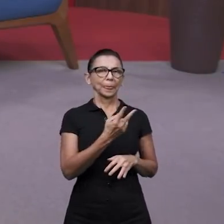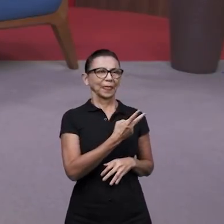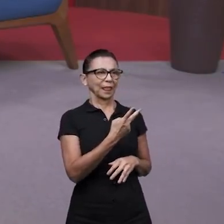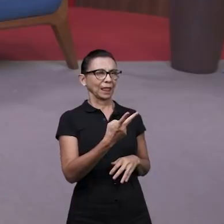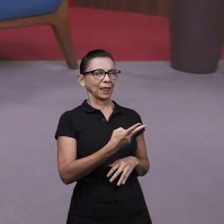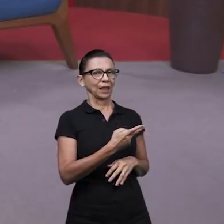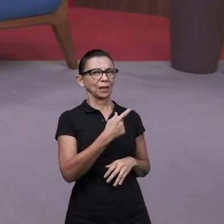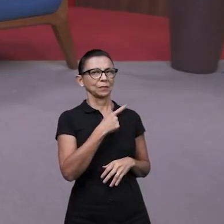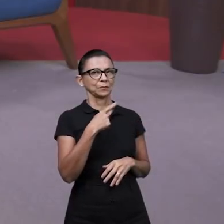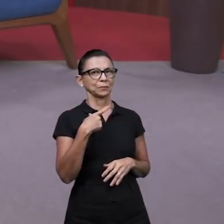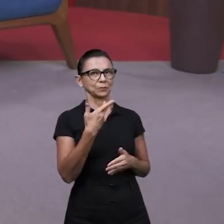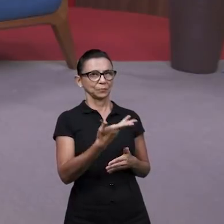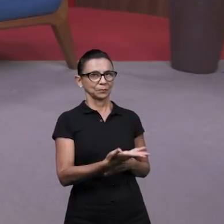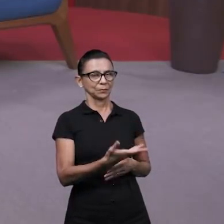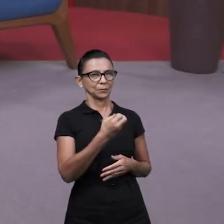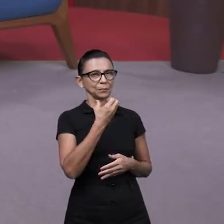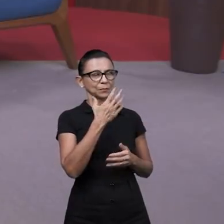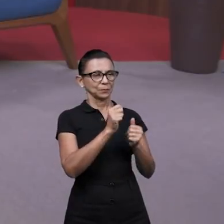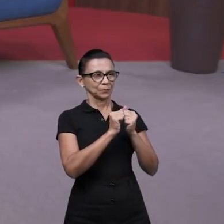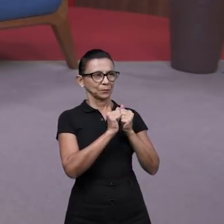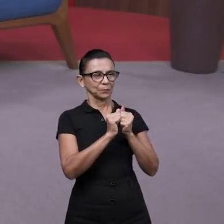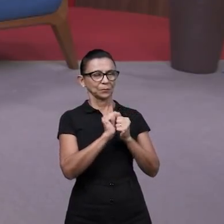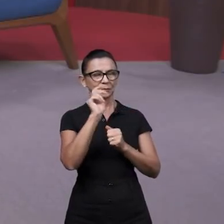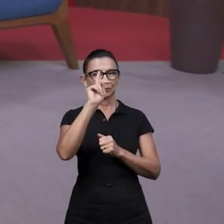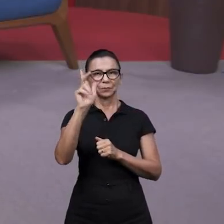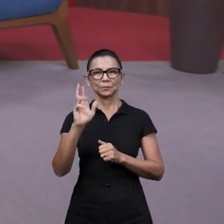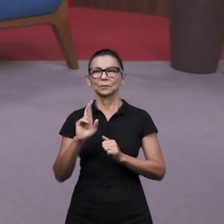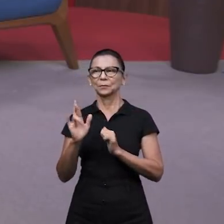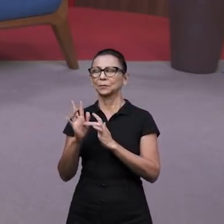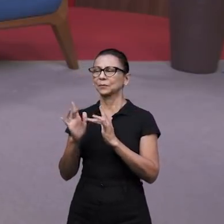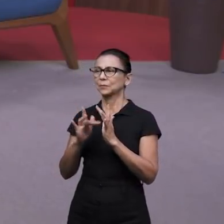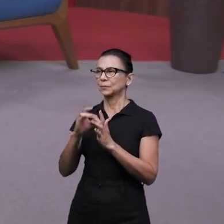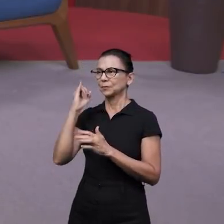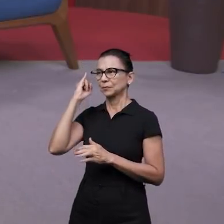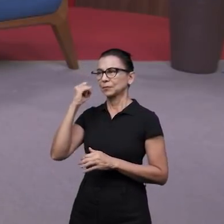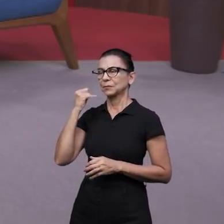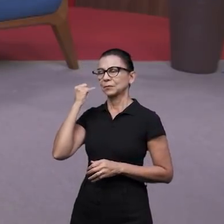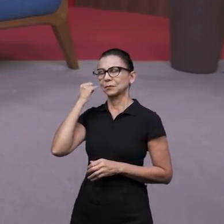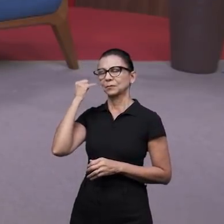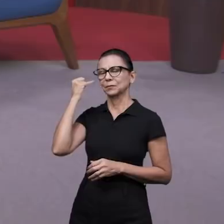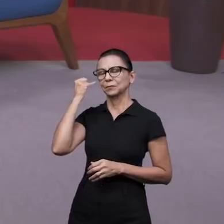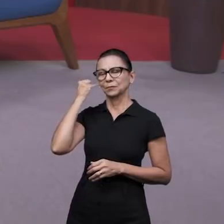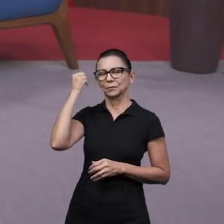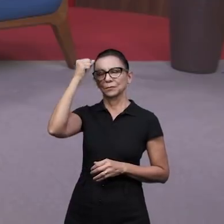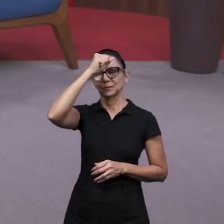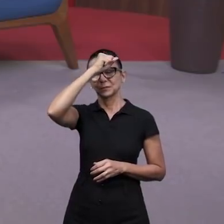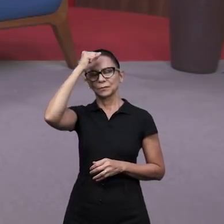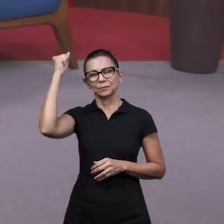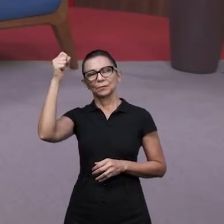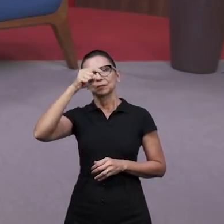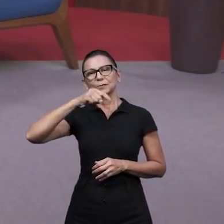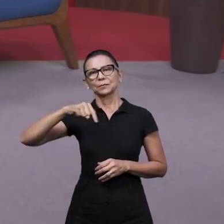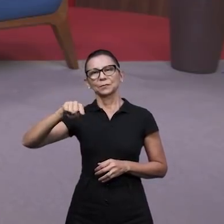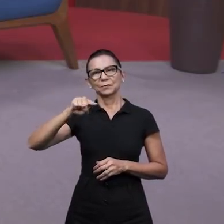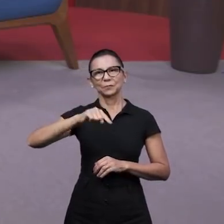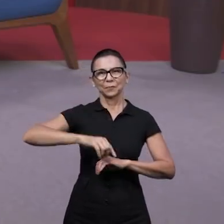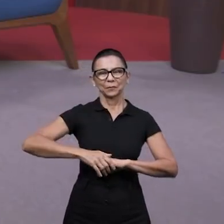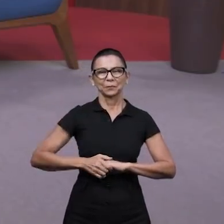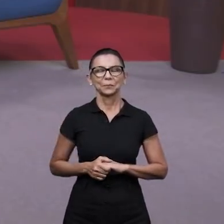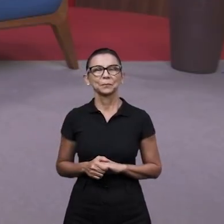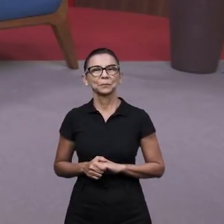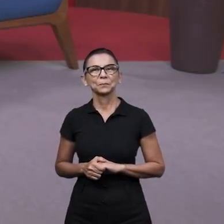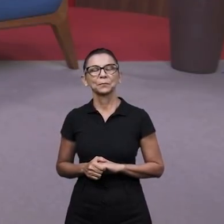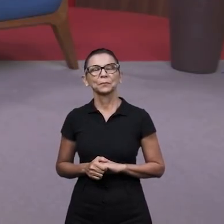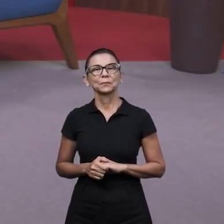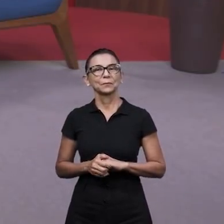uma vez foi muito bom estarmos juntos aqui. A paz do Senhor. Amém. Pai do Senhor Josias, Sérgio, a paz do Senhor a todos amados. Pai do Senhor